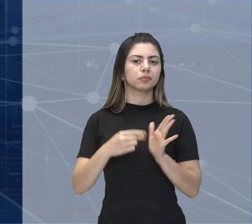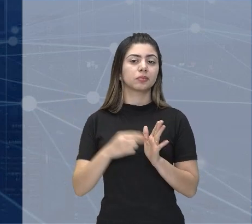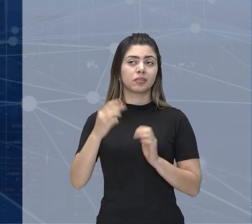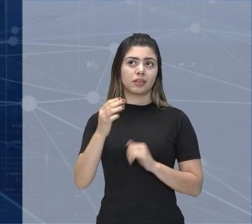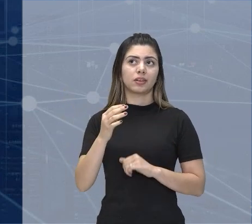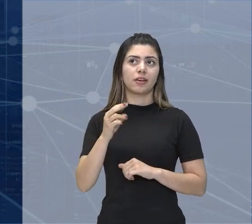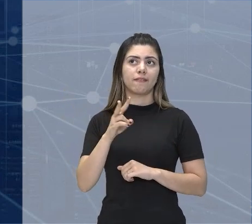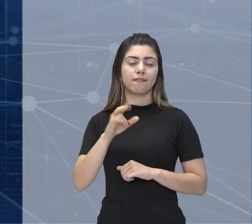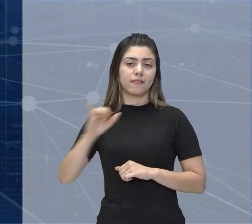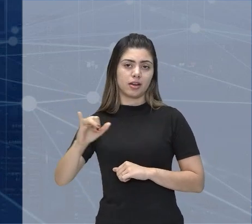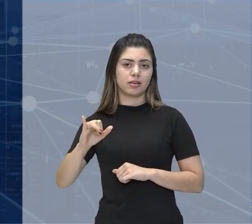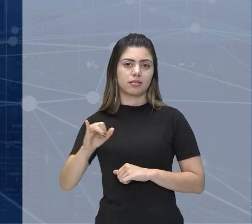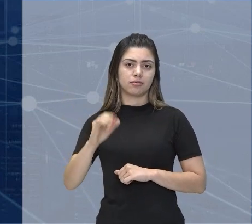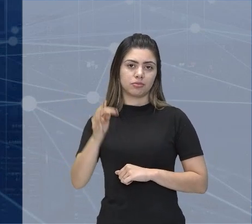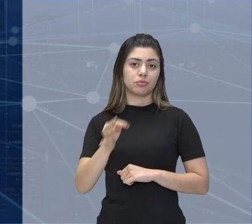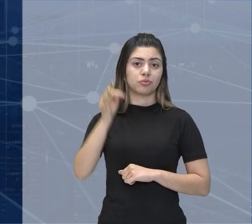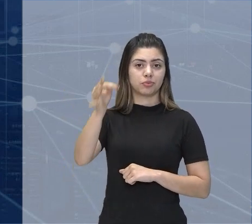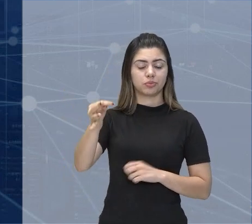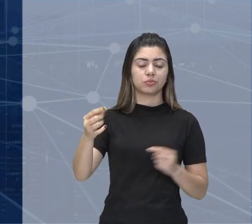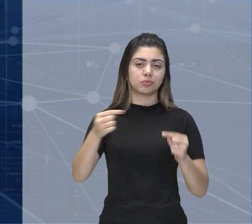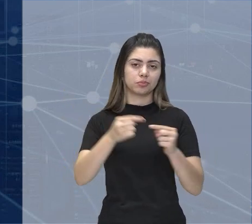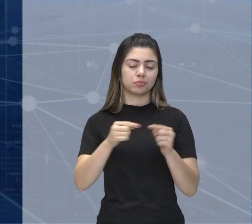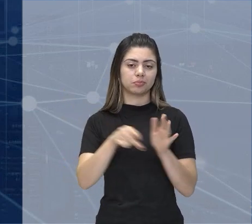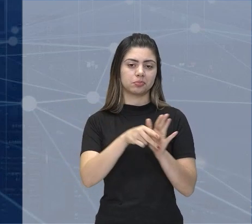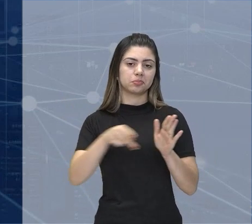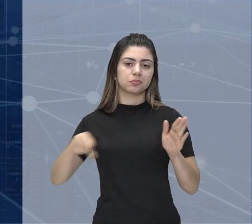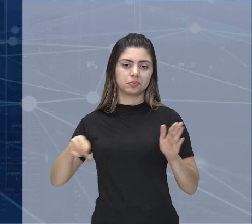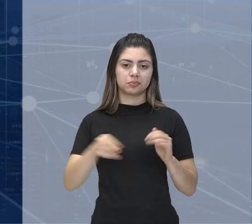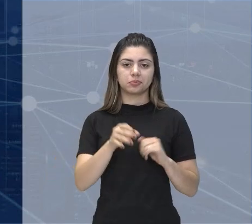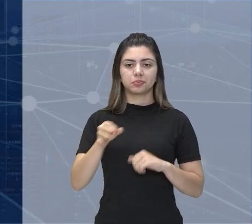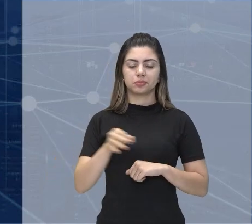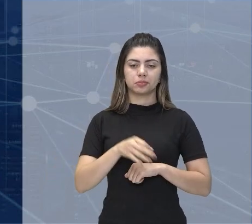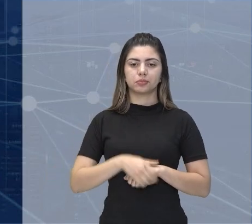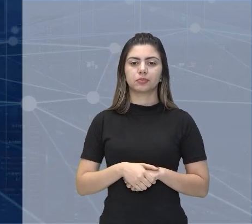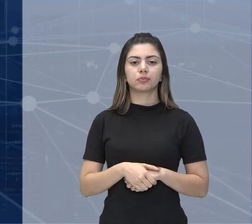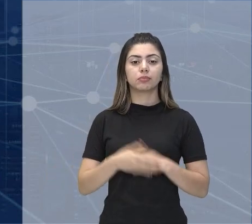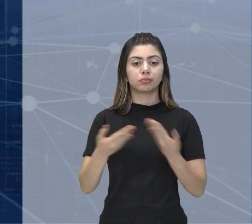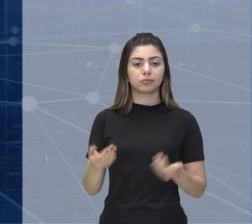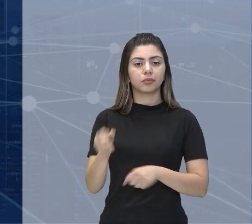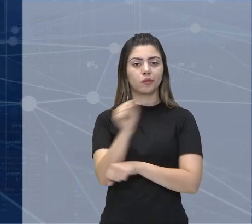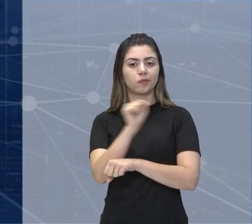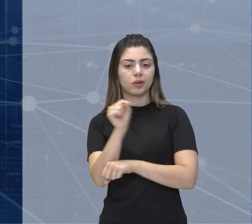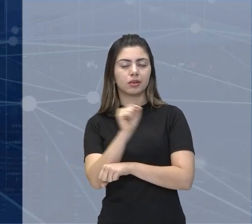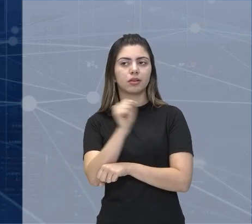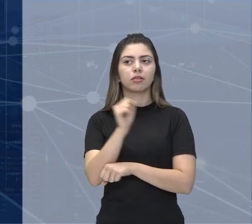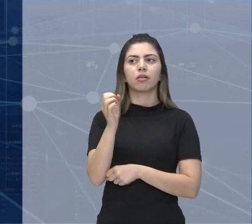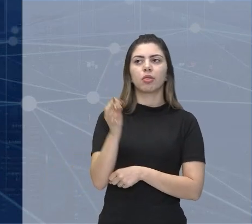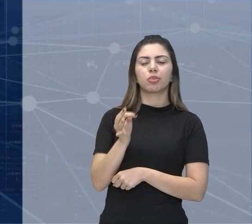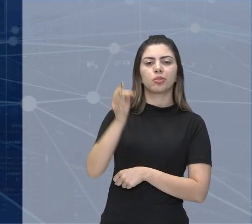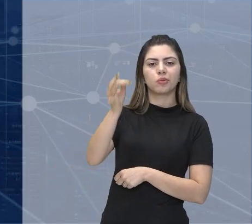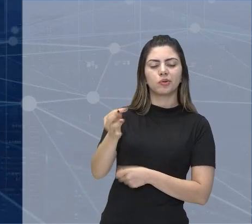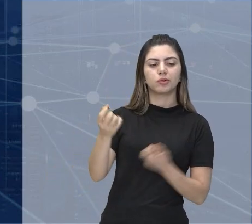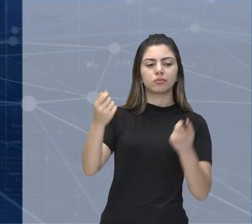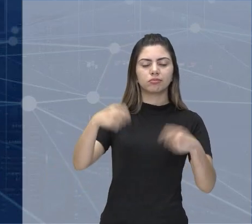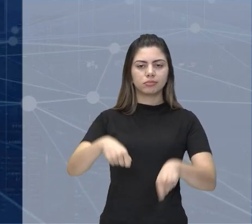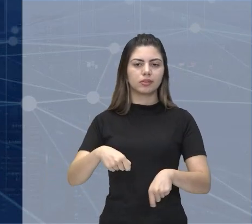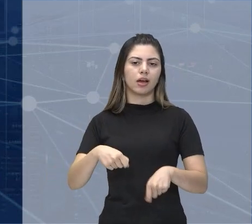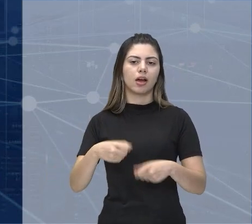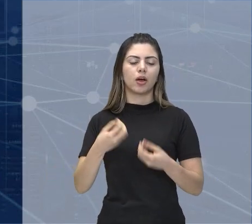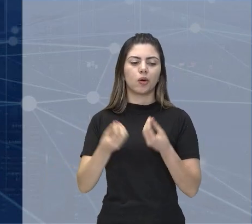futuro, dominará, né? Tá dizendo que os veículos autônomos dominarão as ruas, reduzindo acidentes